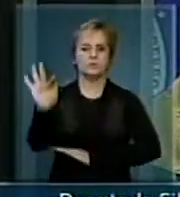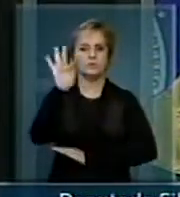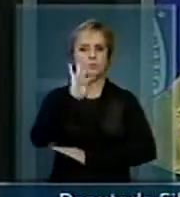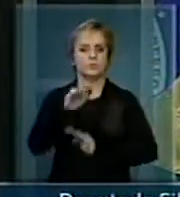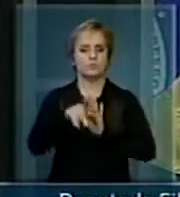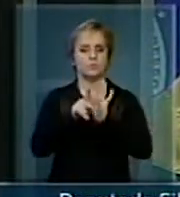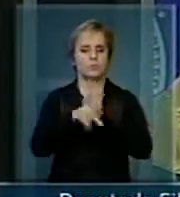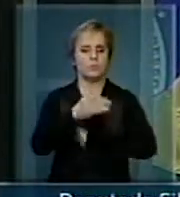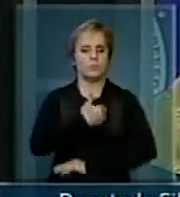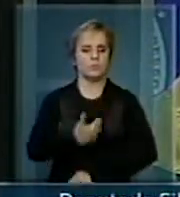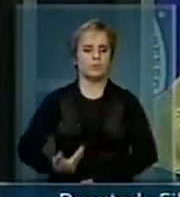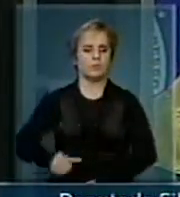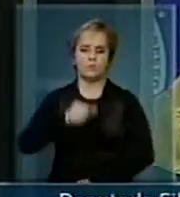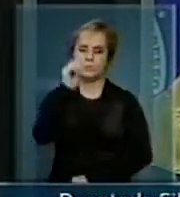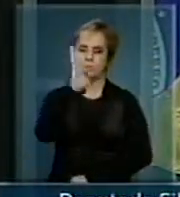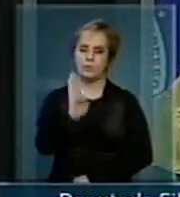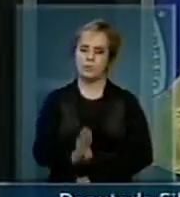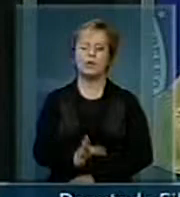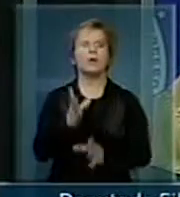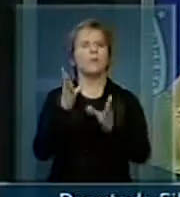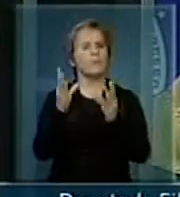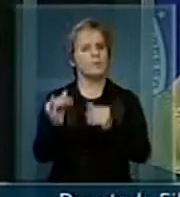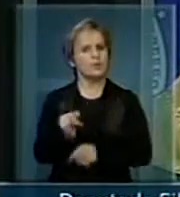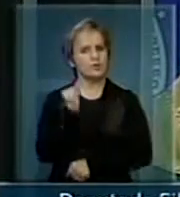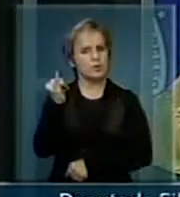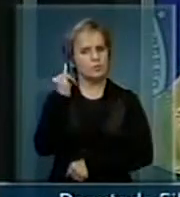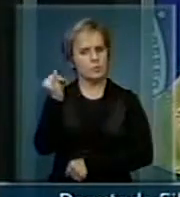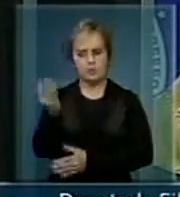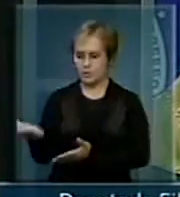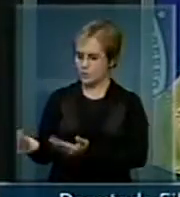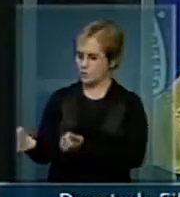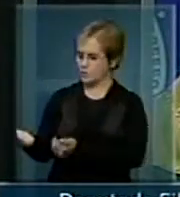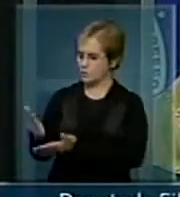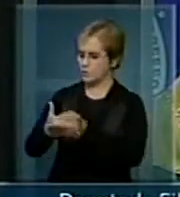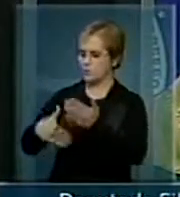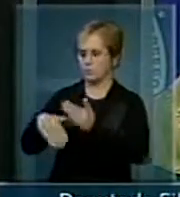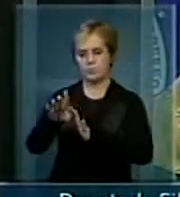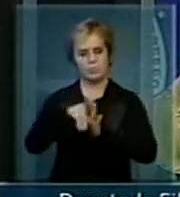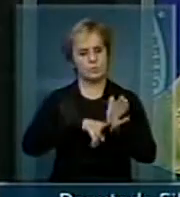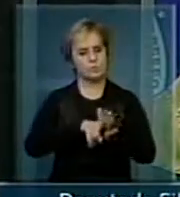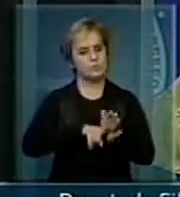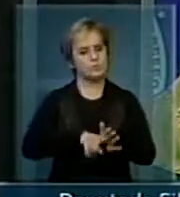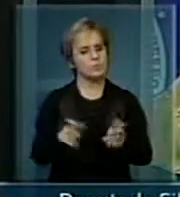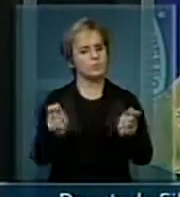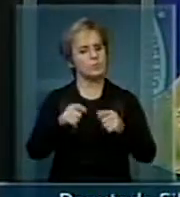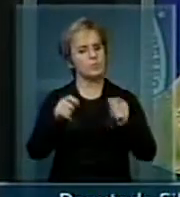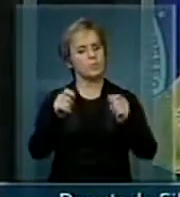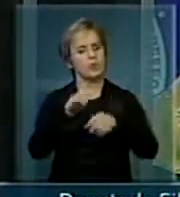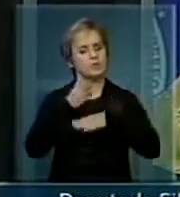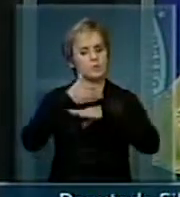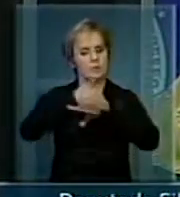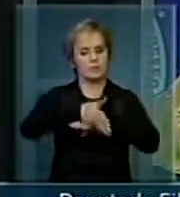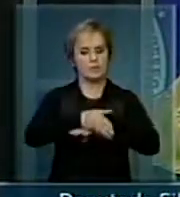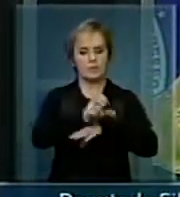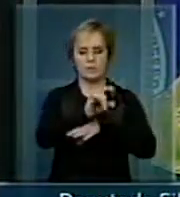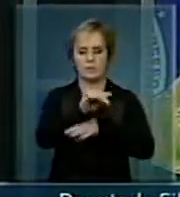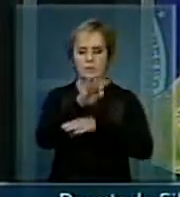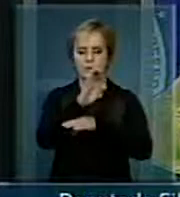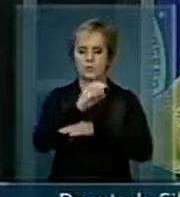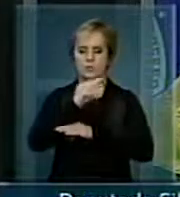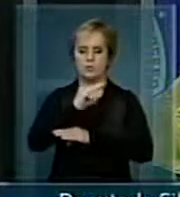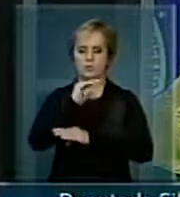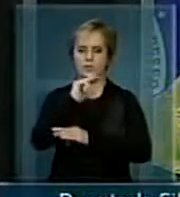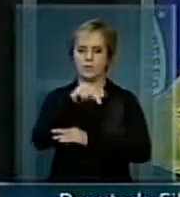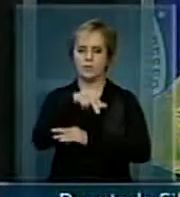governo brasileiro. Então, muito importante que a nossa juventude, os pesquisadores, possam entrar no site do CNPq para